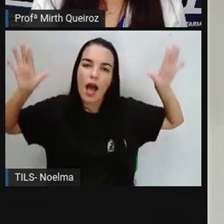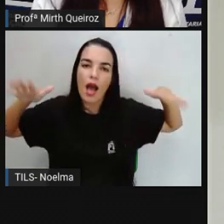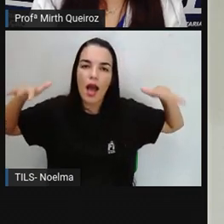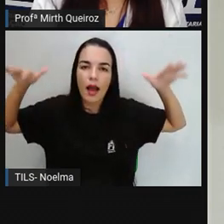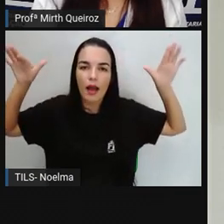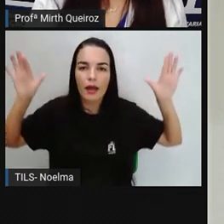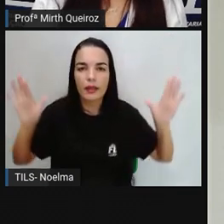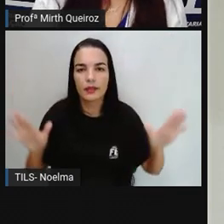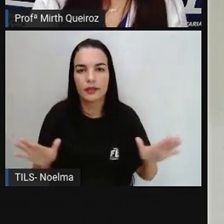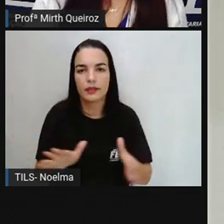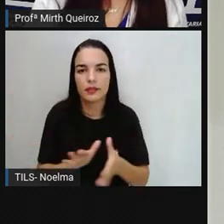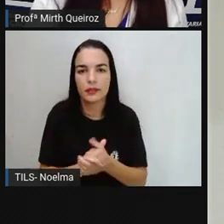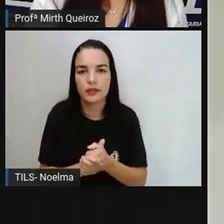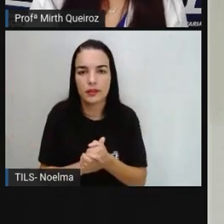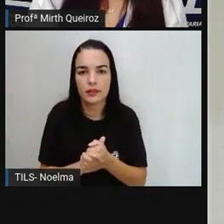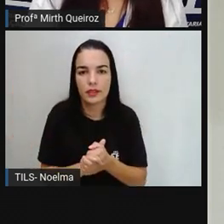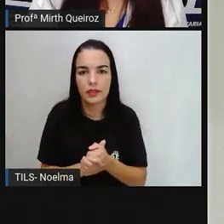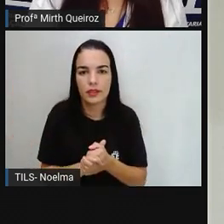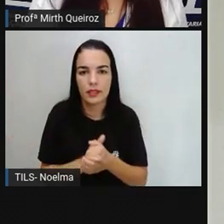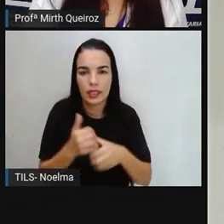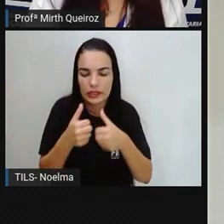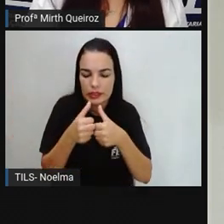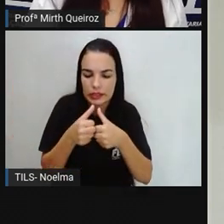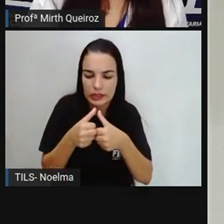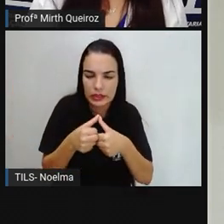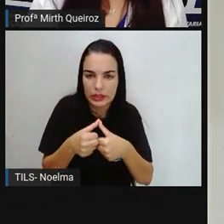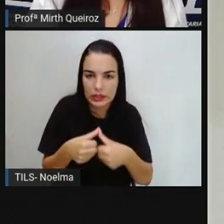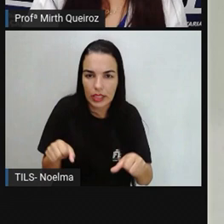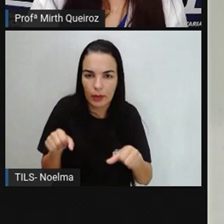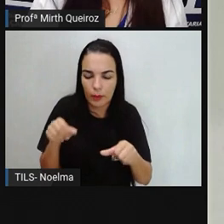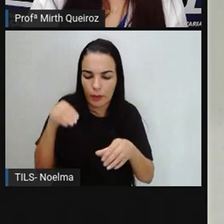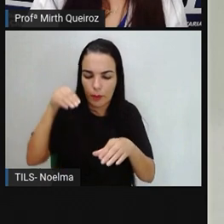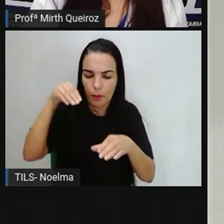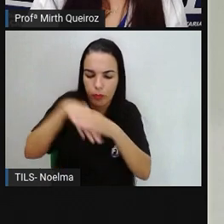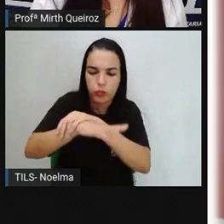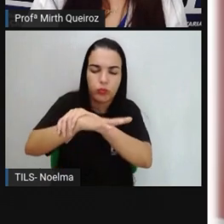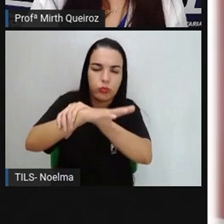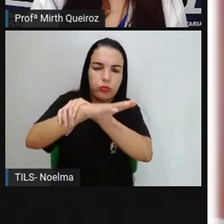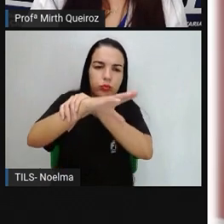contente: "Estás fritos, meu piu-piu."